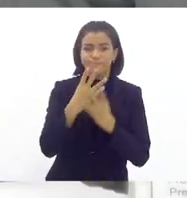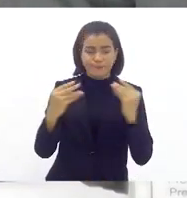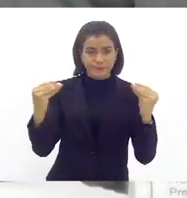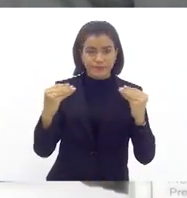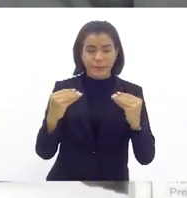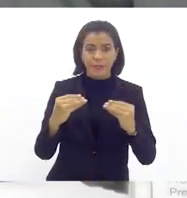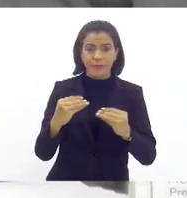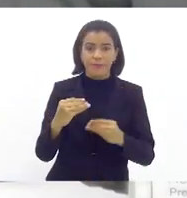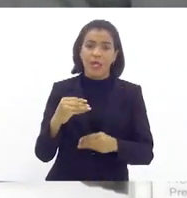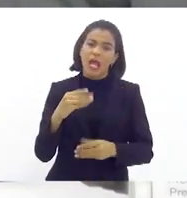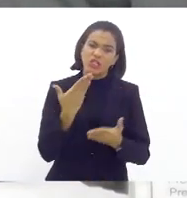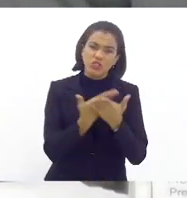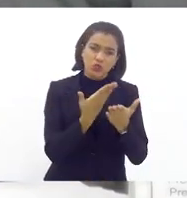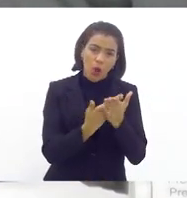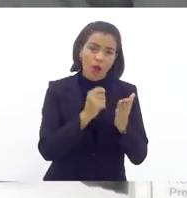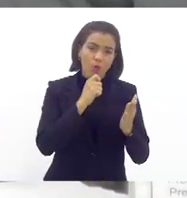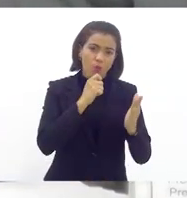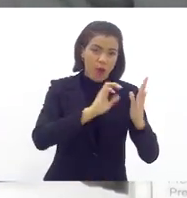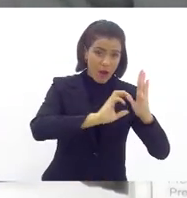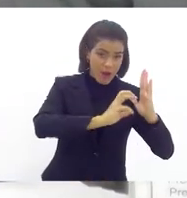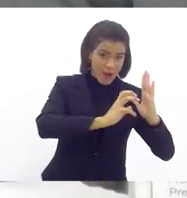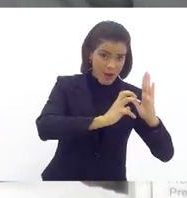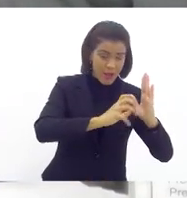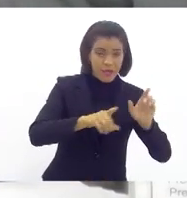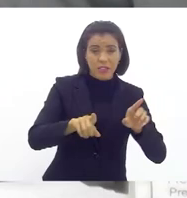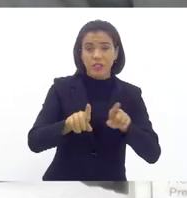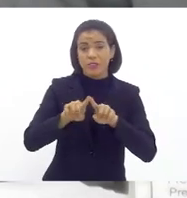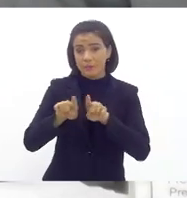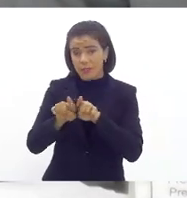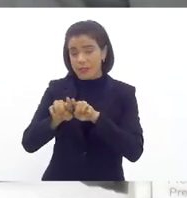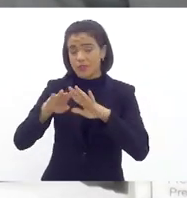Escola Sem Partido, da Escola Sem Mordaça. É lei.